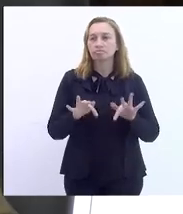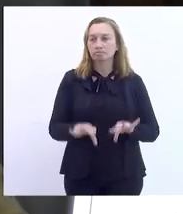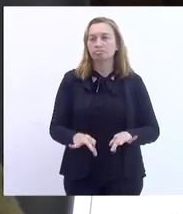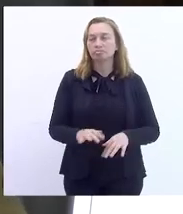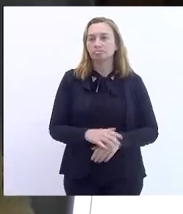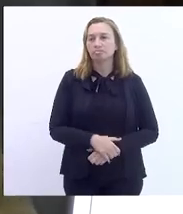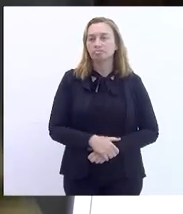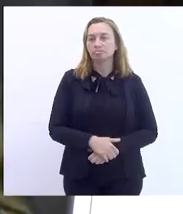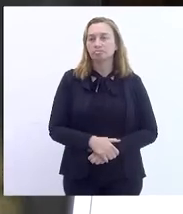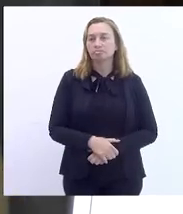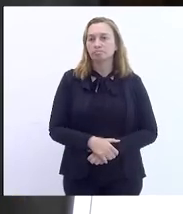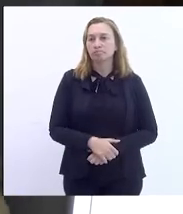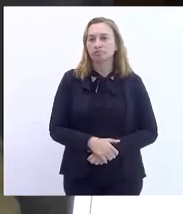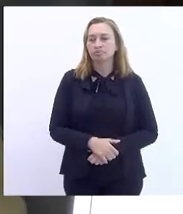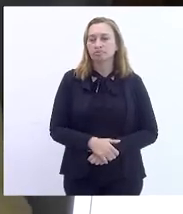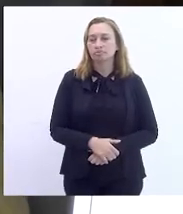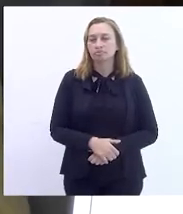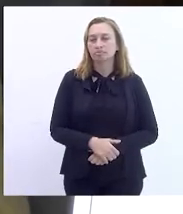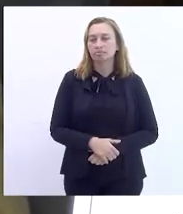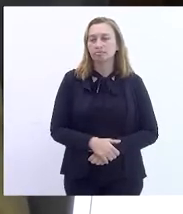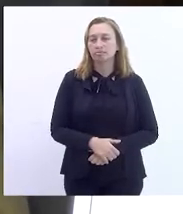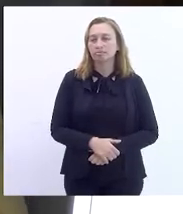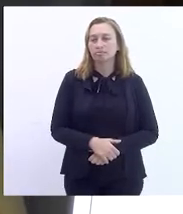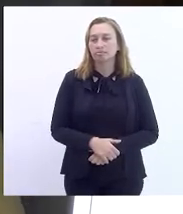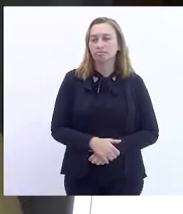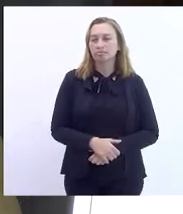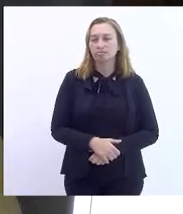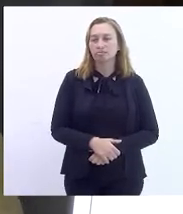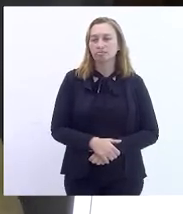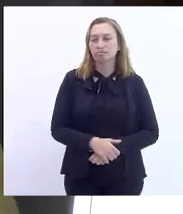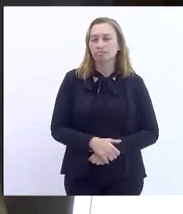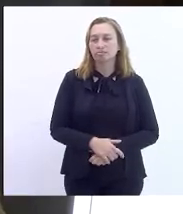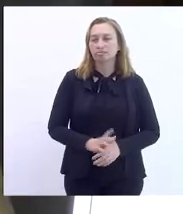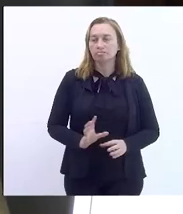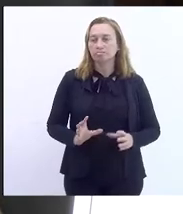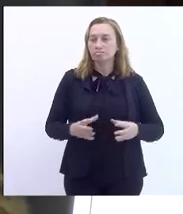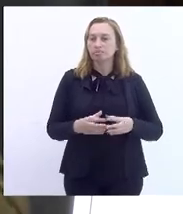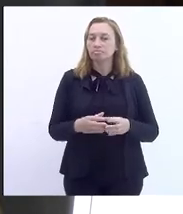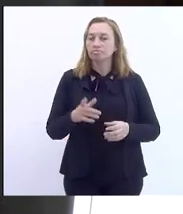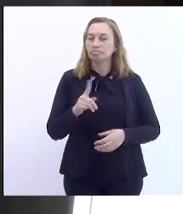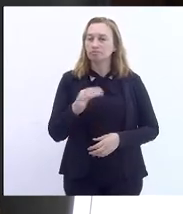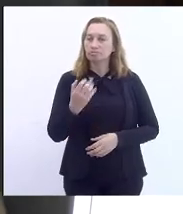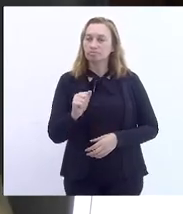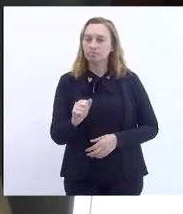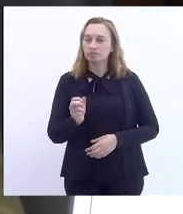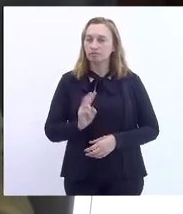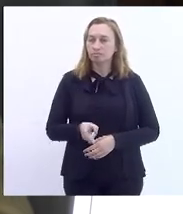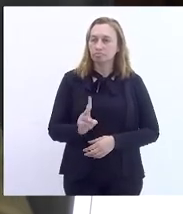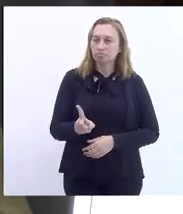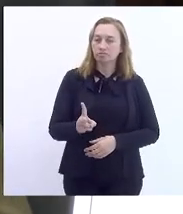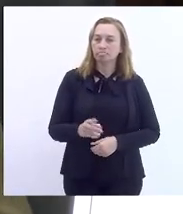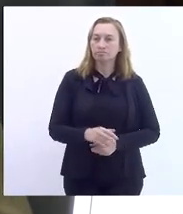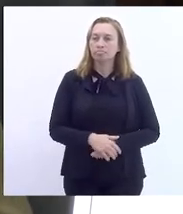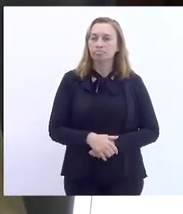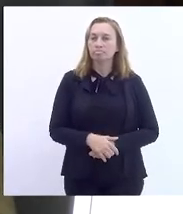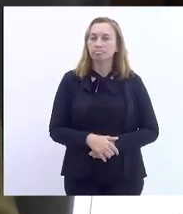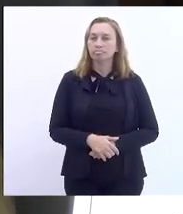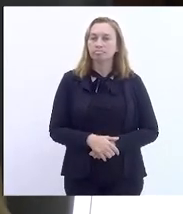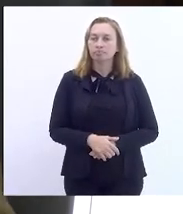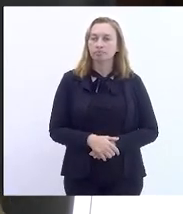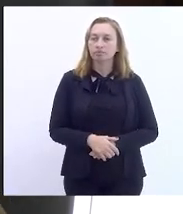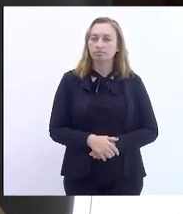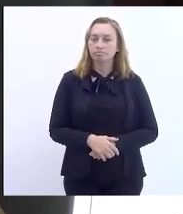terminando a coalizão fez uma campanha que continua em curso que é e